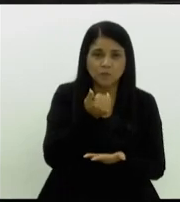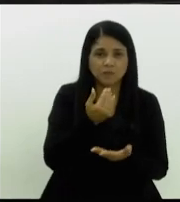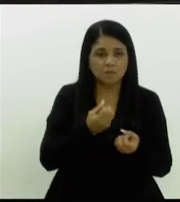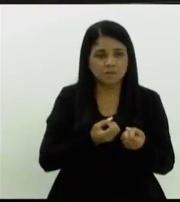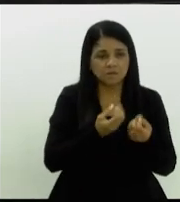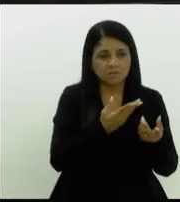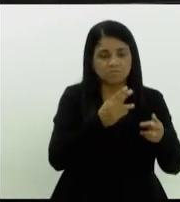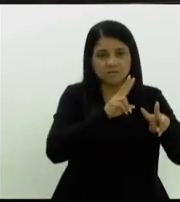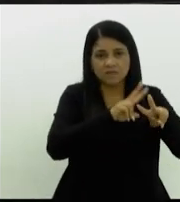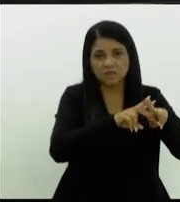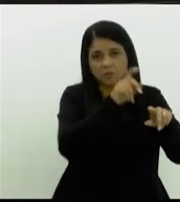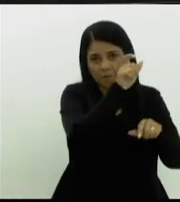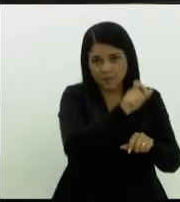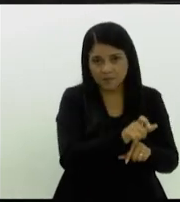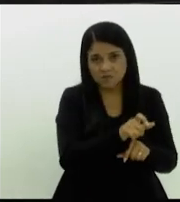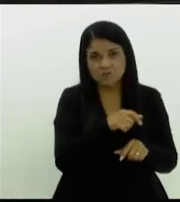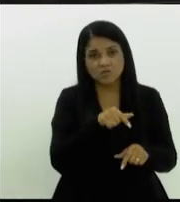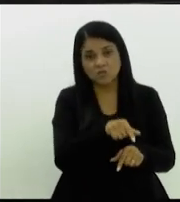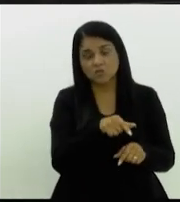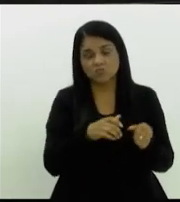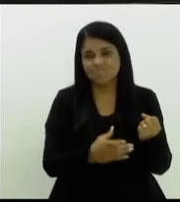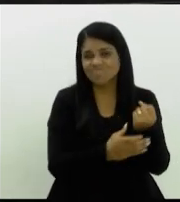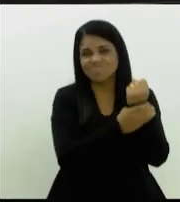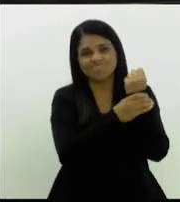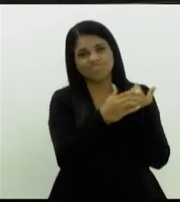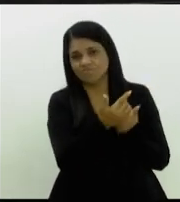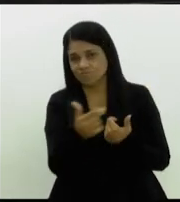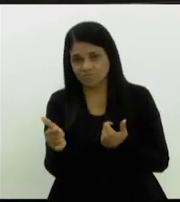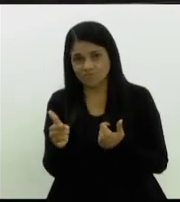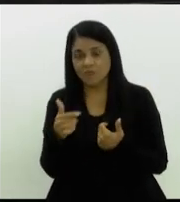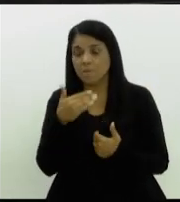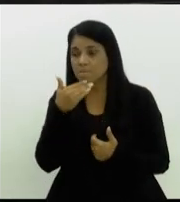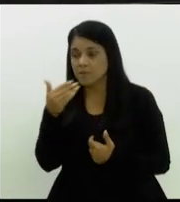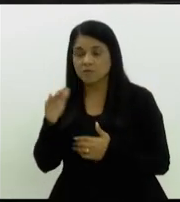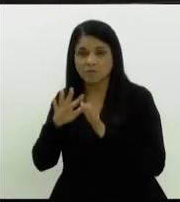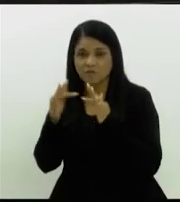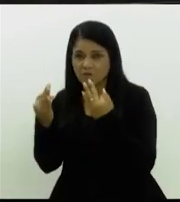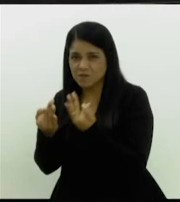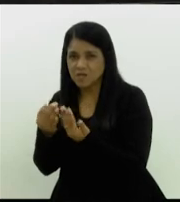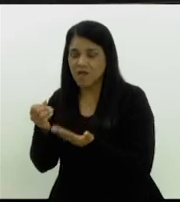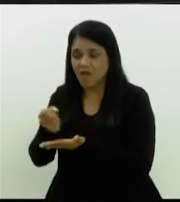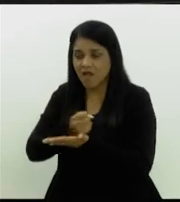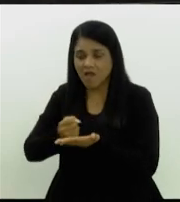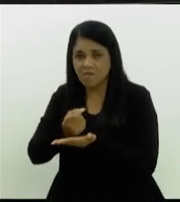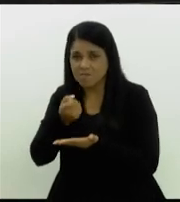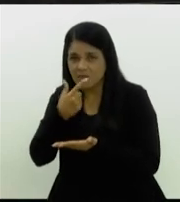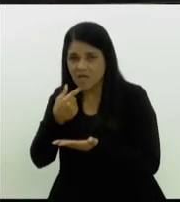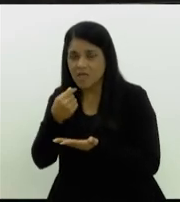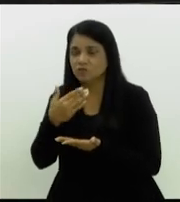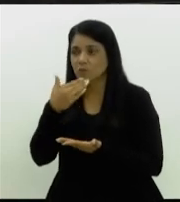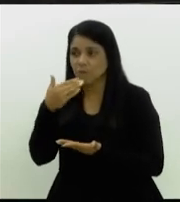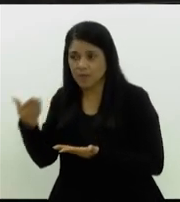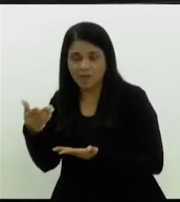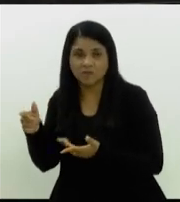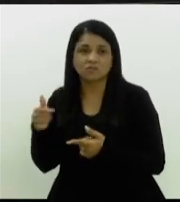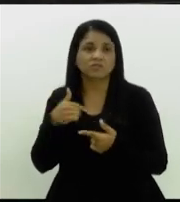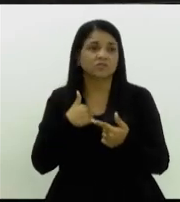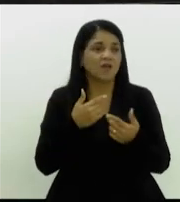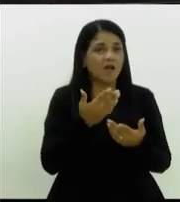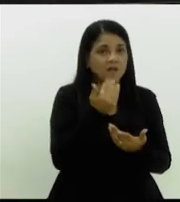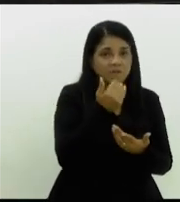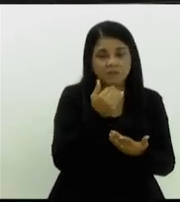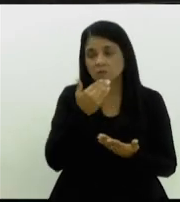sistema penitenciário não garante. Pedem para o familiar, levem o remédio do seu apenado, levem a